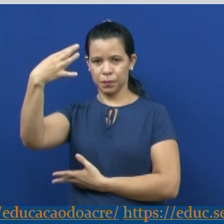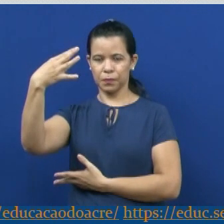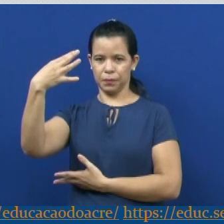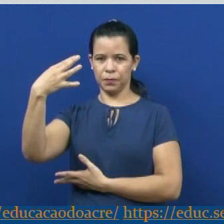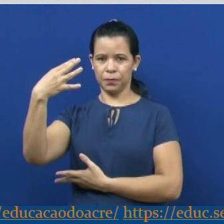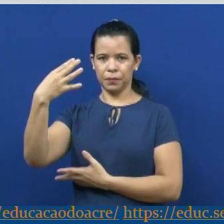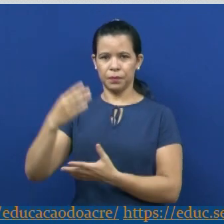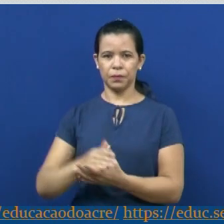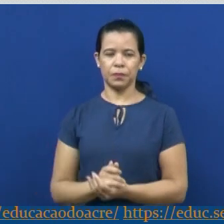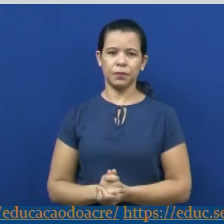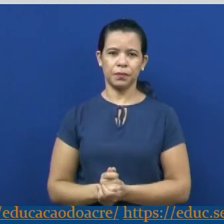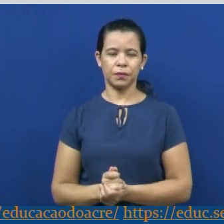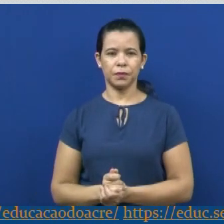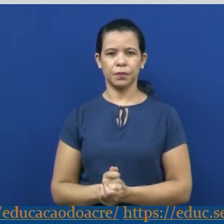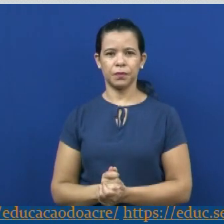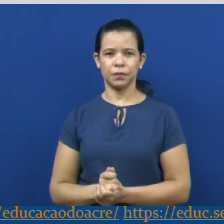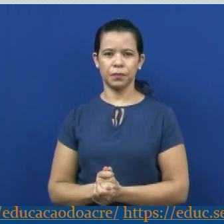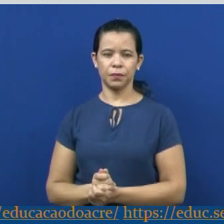potência.